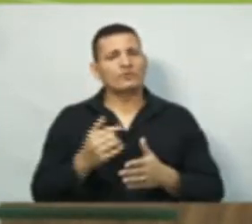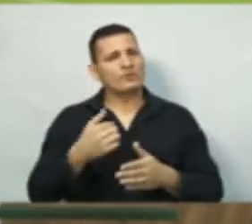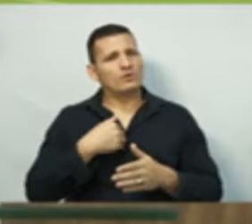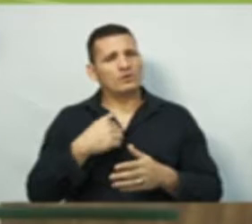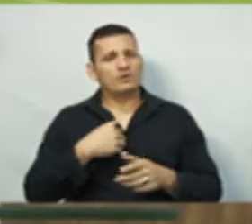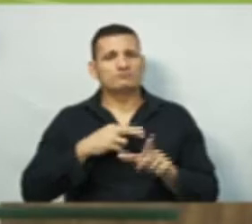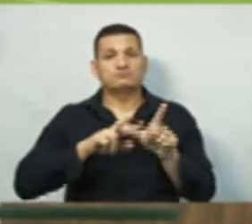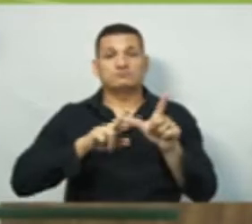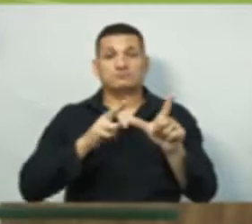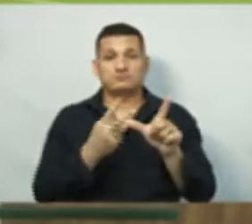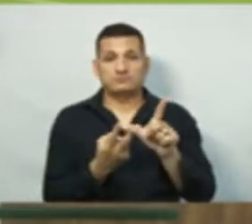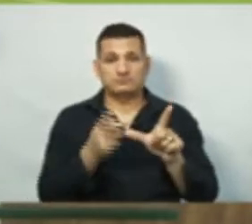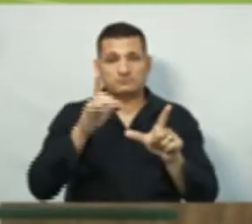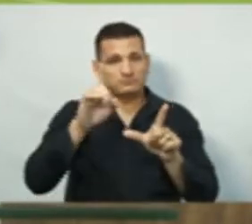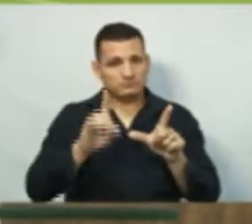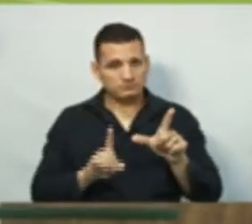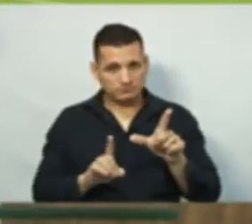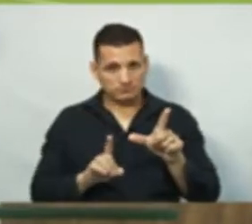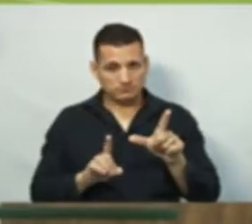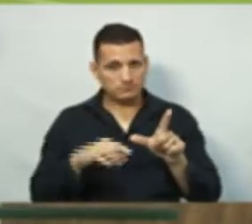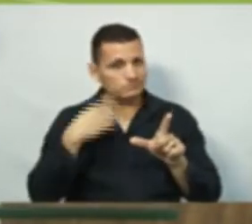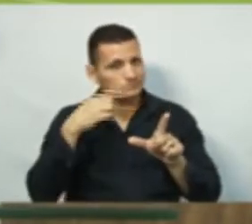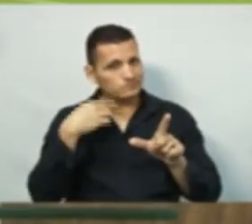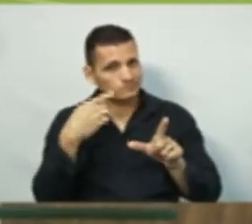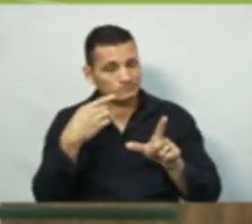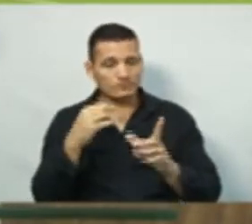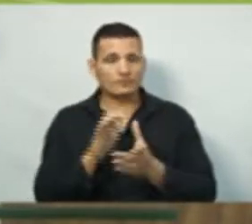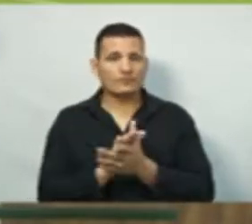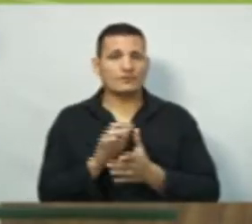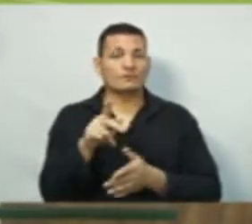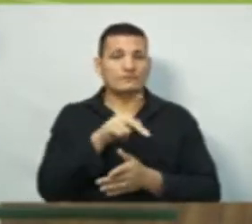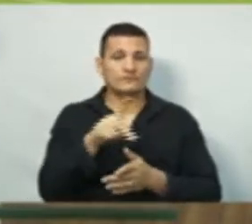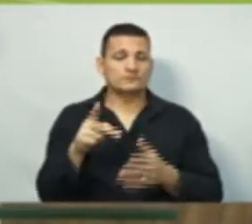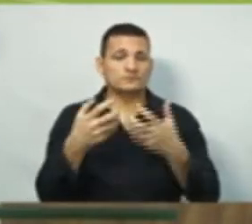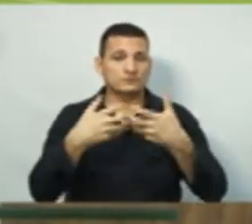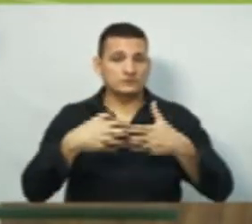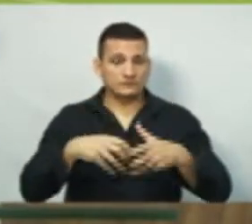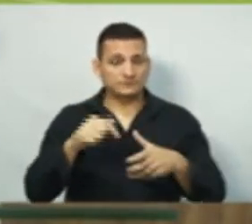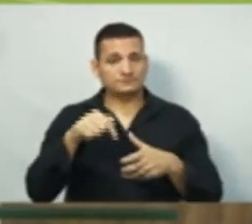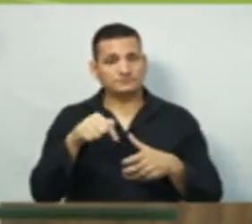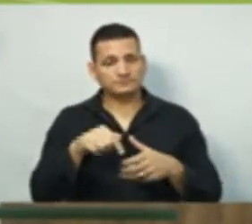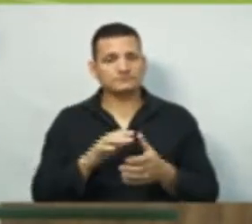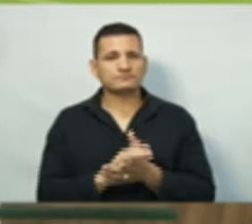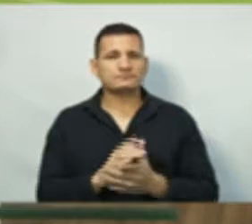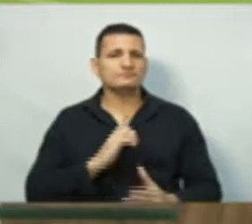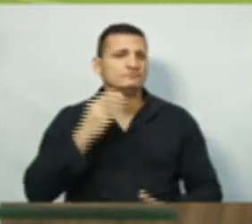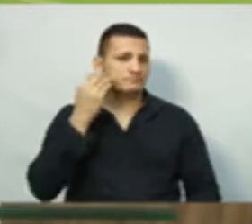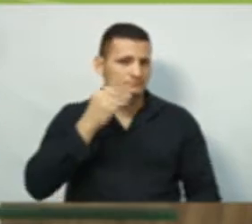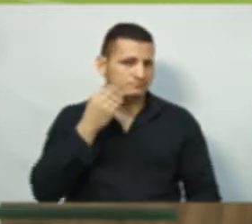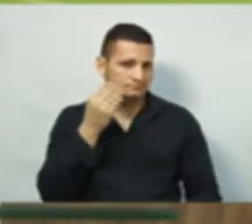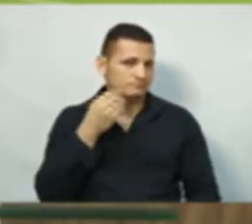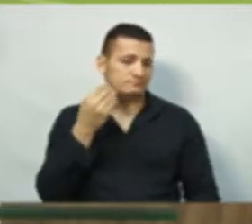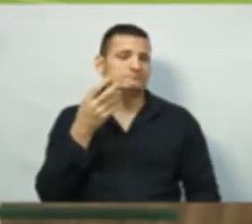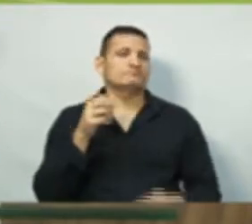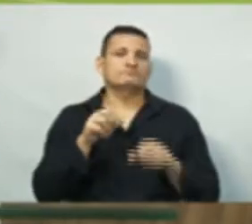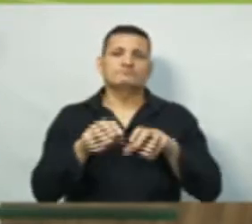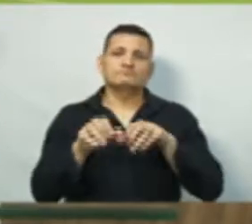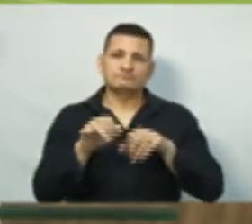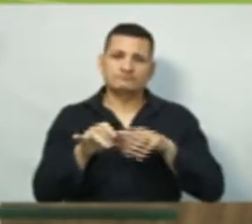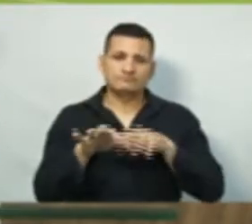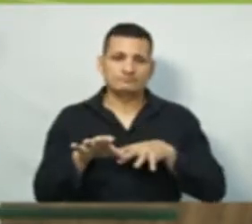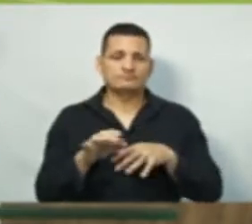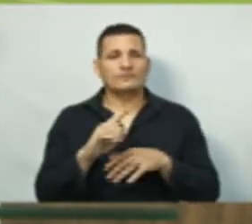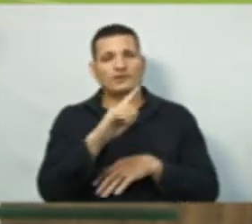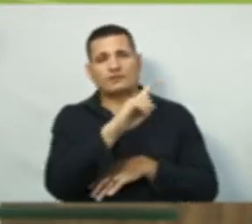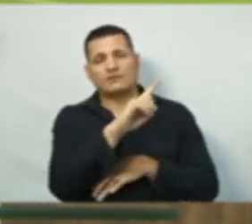Direito, advogado, atualmente professor do Instituto Federal de Rondônia. Tenho experiência na docência na Universidade Estadual de Mato